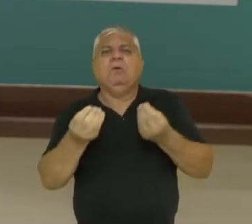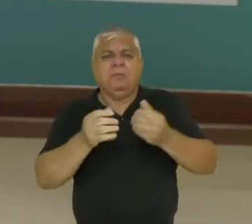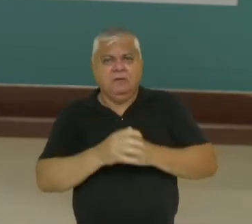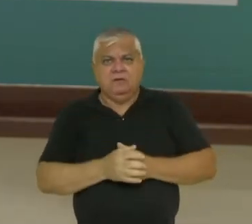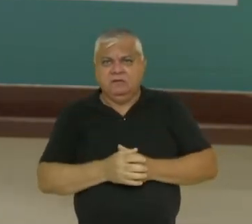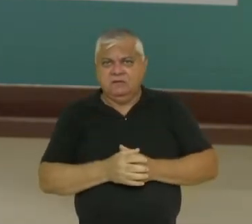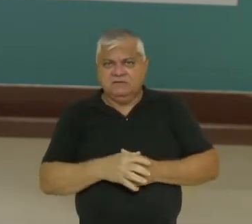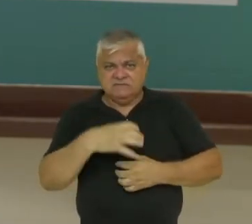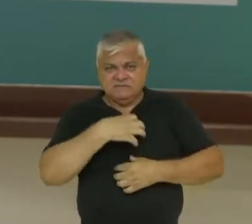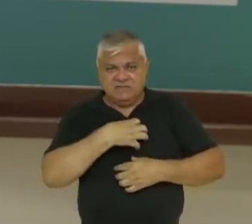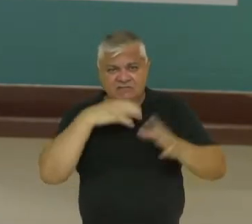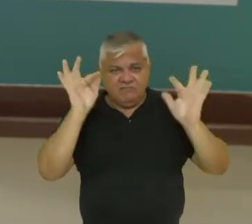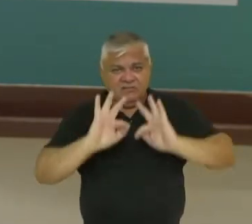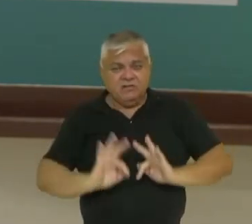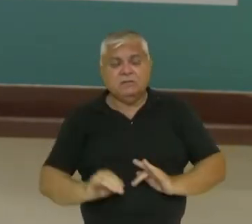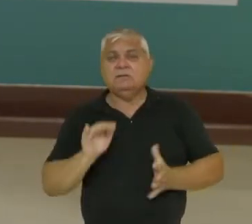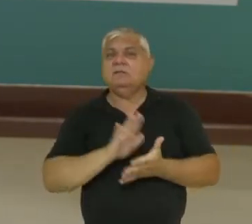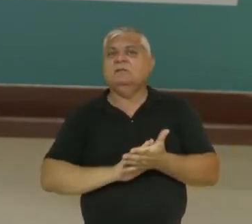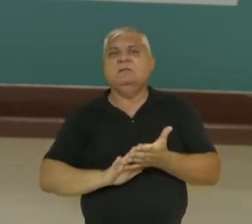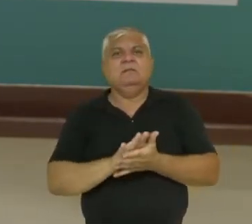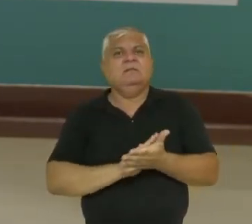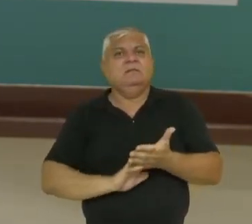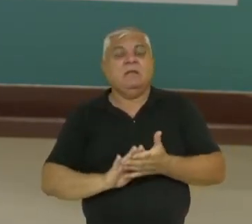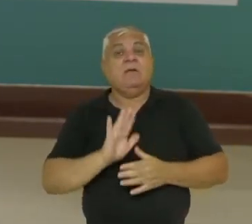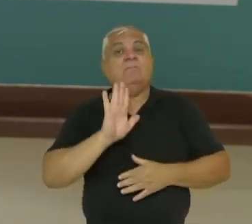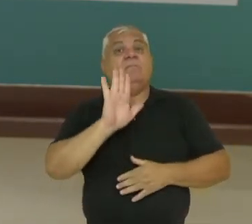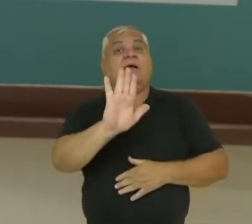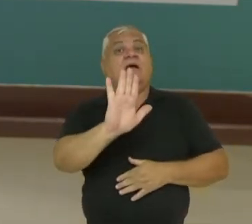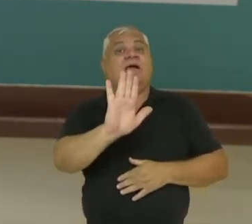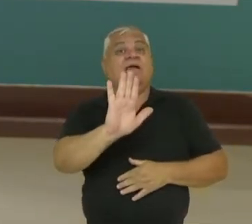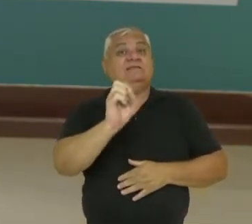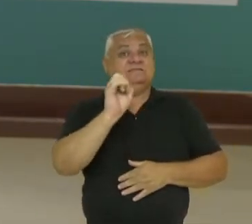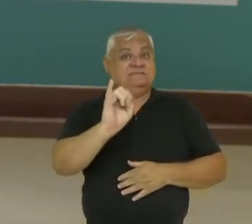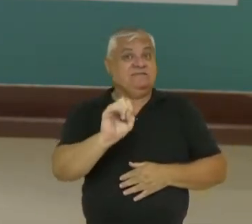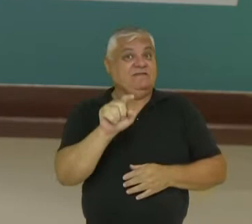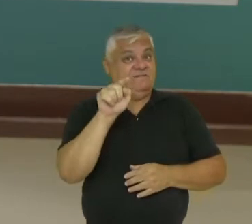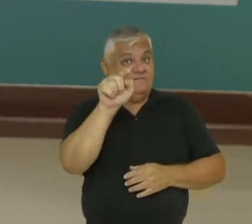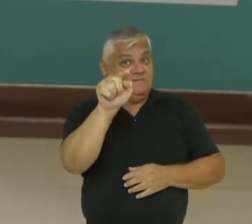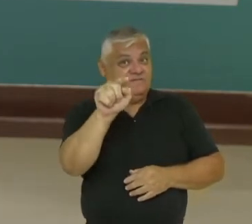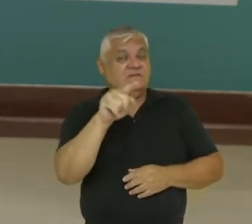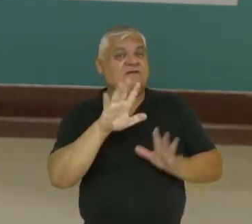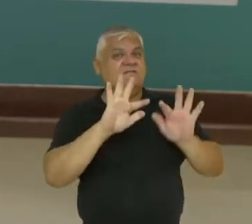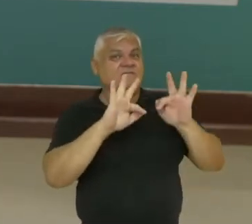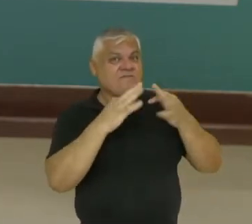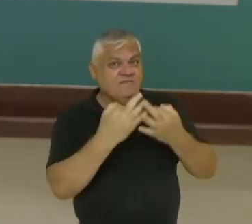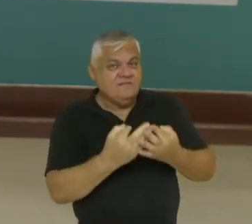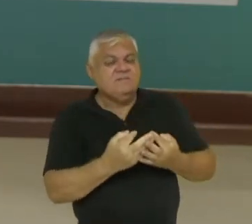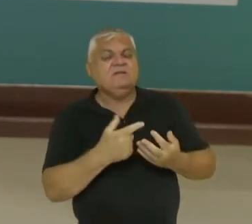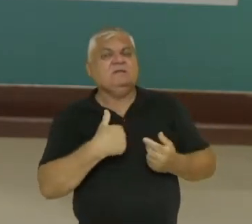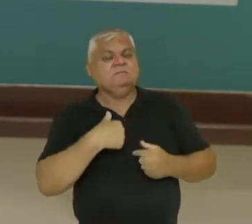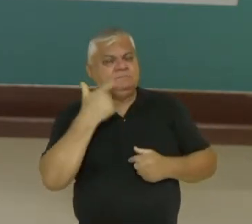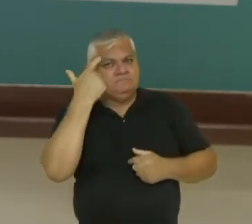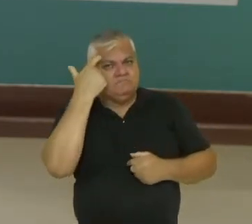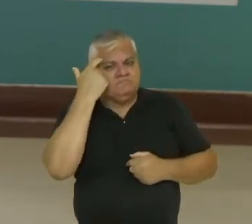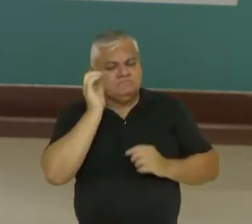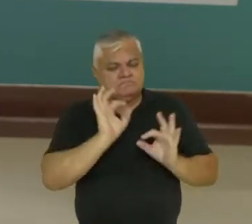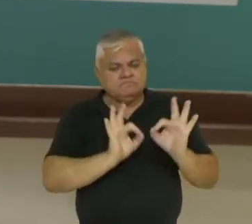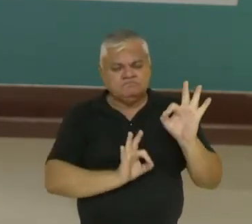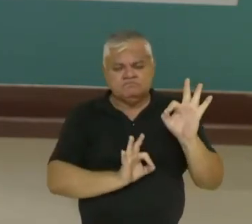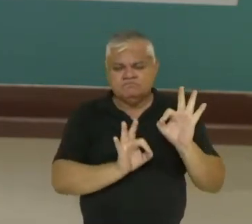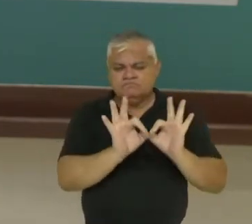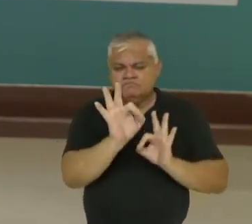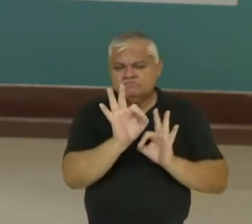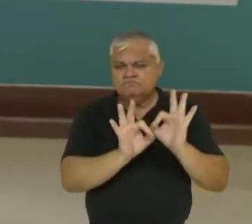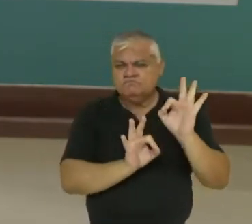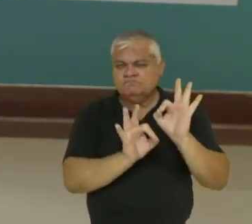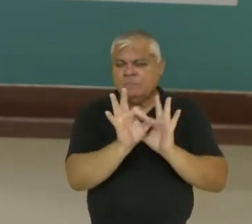não vai ter felicidade. Agora, quando você, a sua família, começa a planejar como